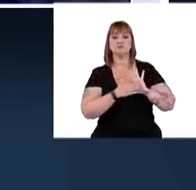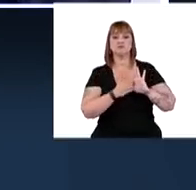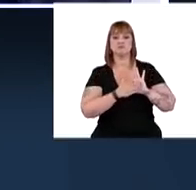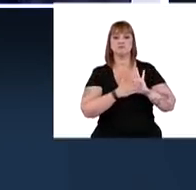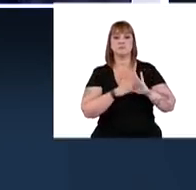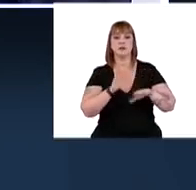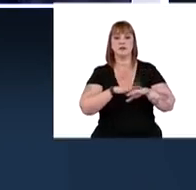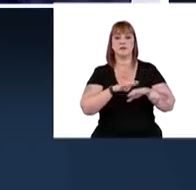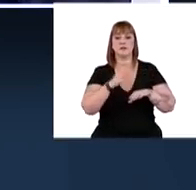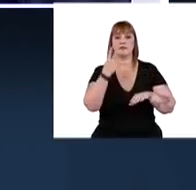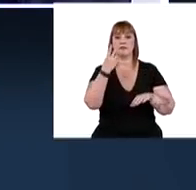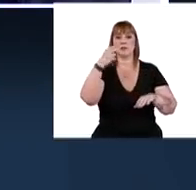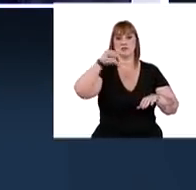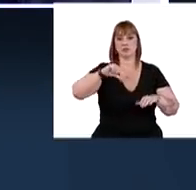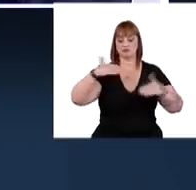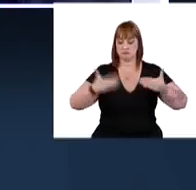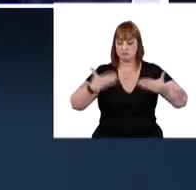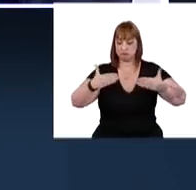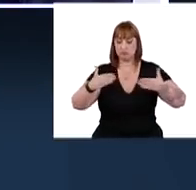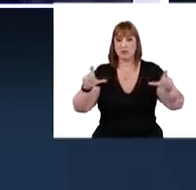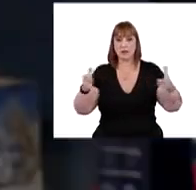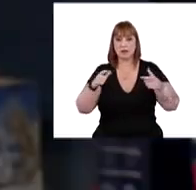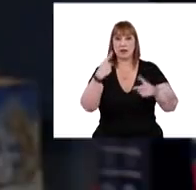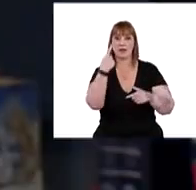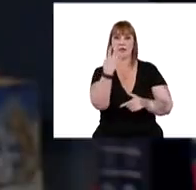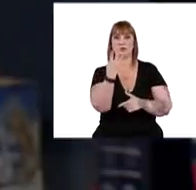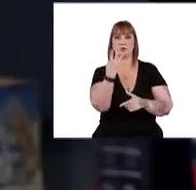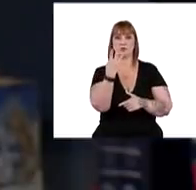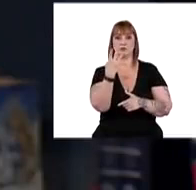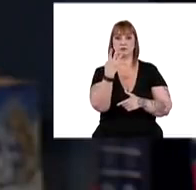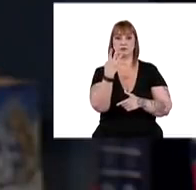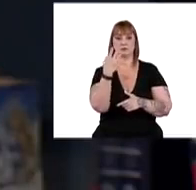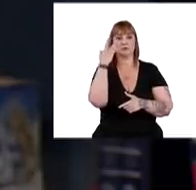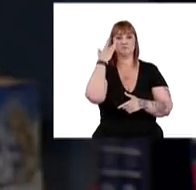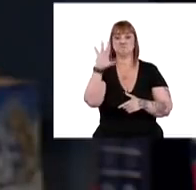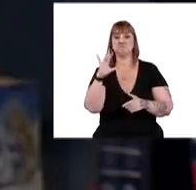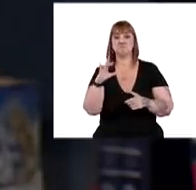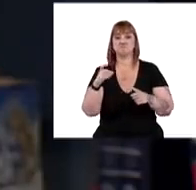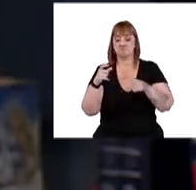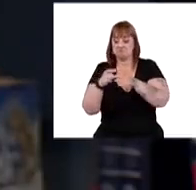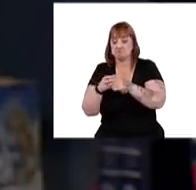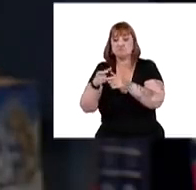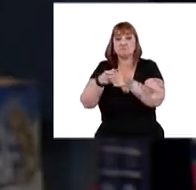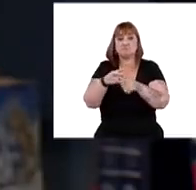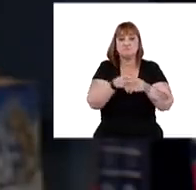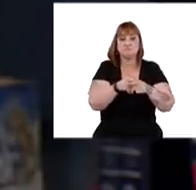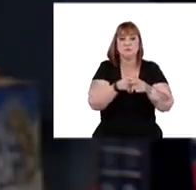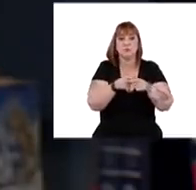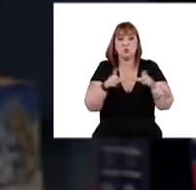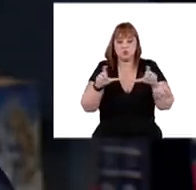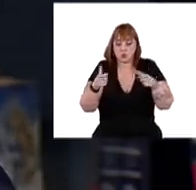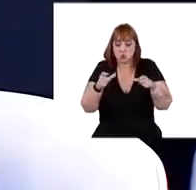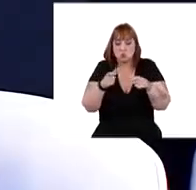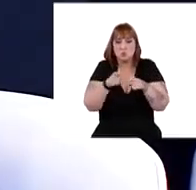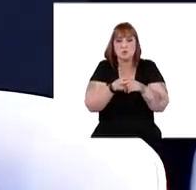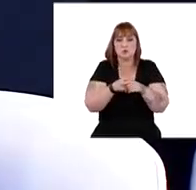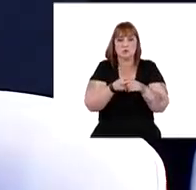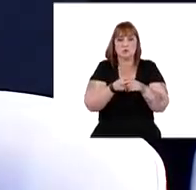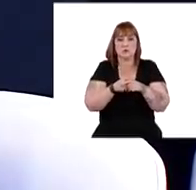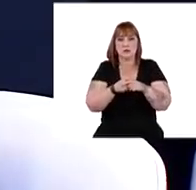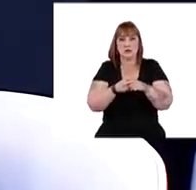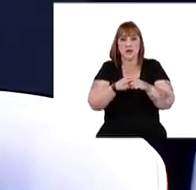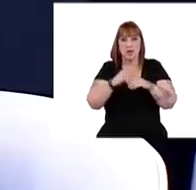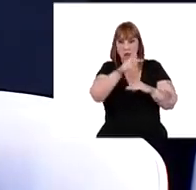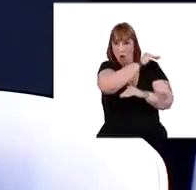fazer 29 ministérios virarem 14, não sei quantas autarquias serem enxugadas. Esse limitador é aquele